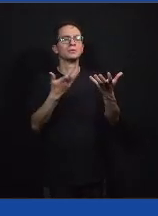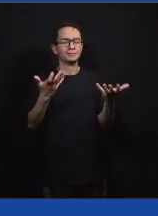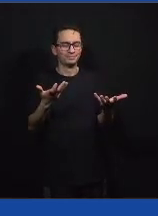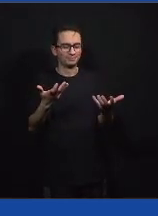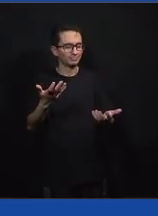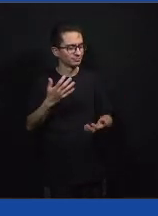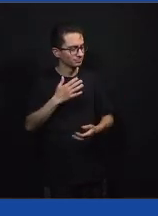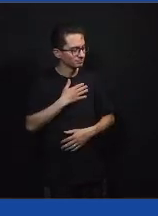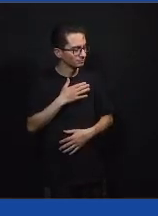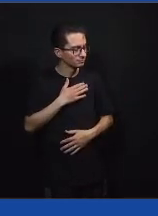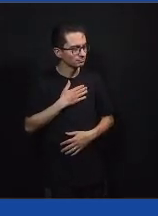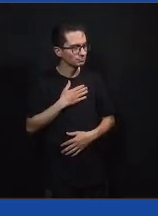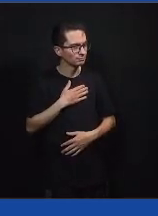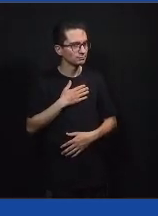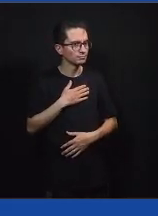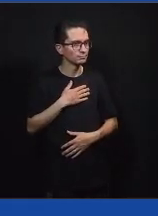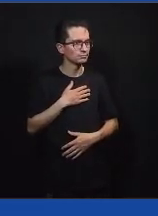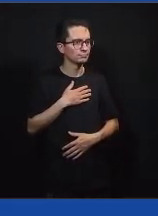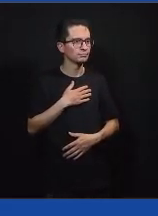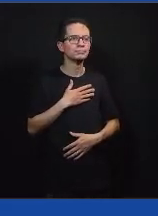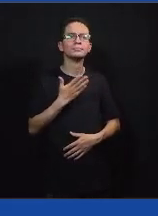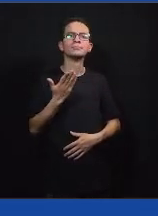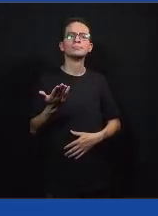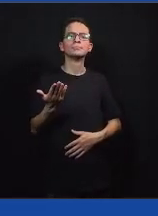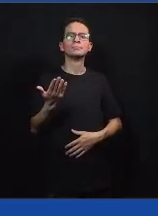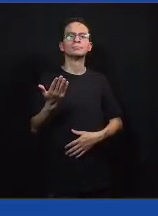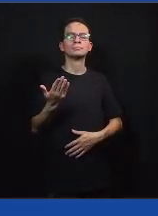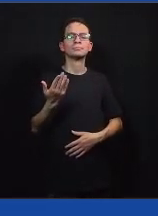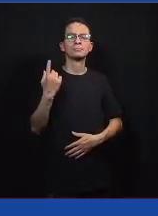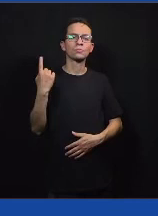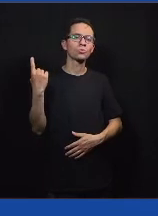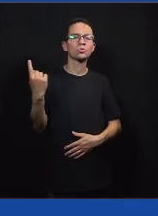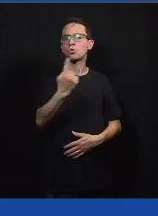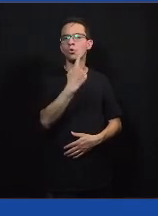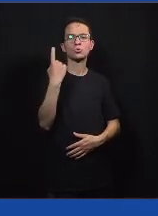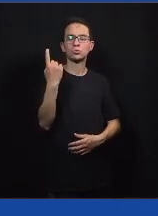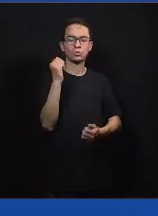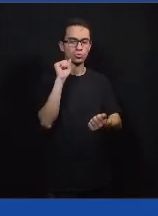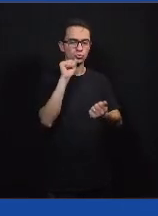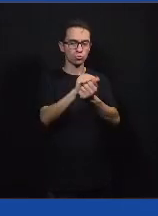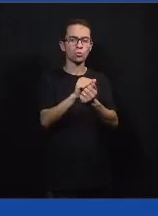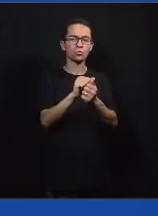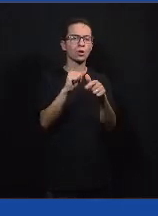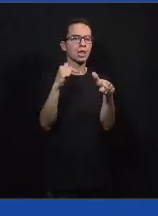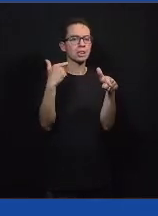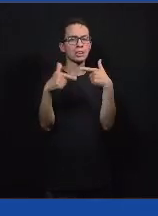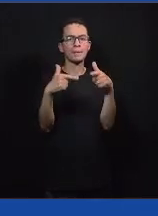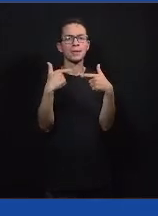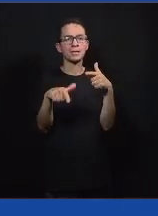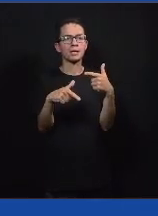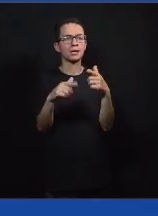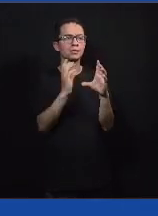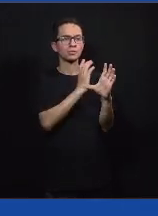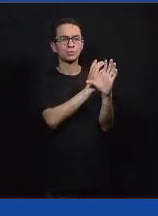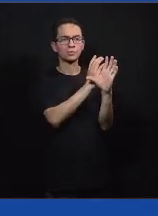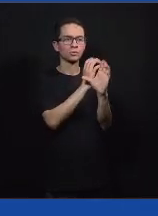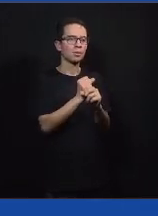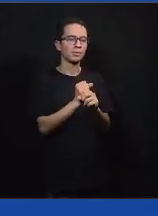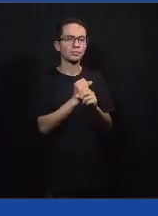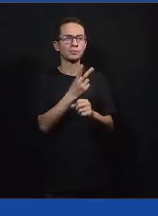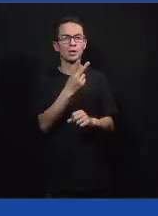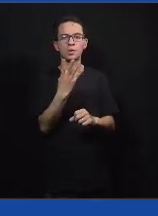é olha que incrível né a gente tá trabalhando junto aí nós os 24 jovens né